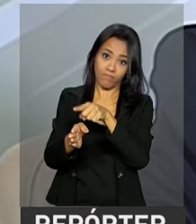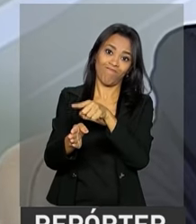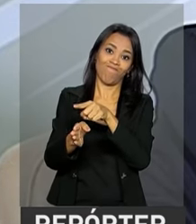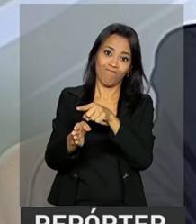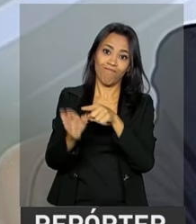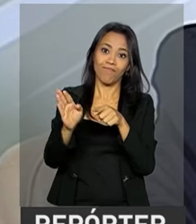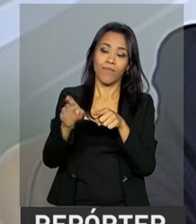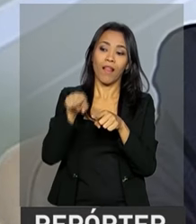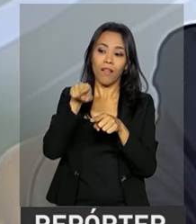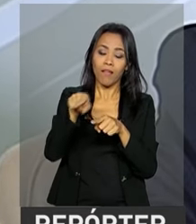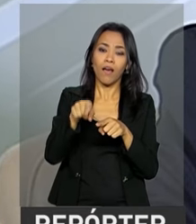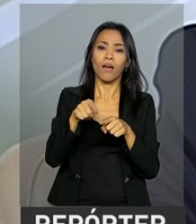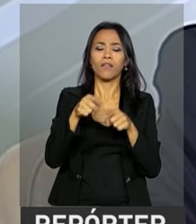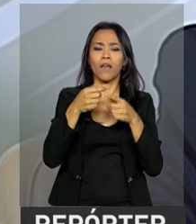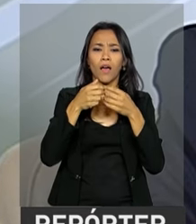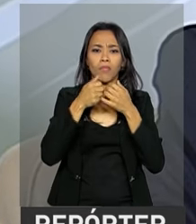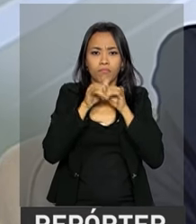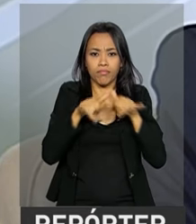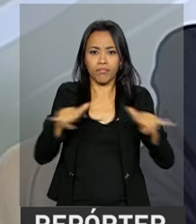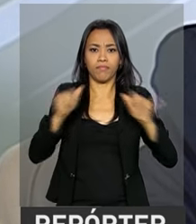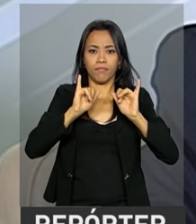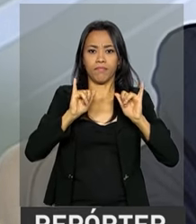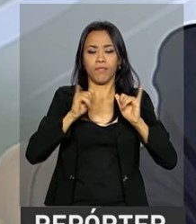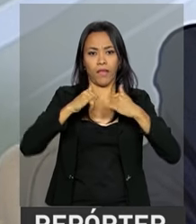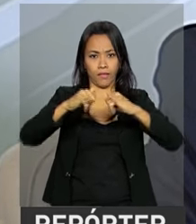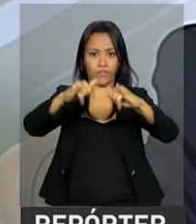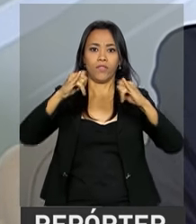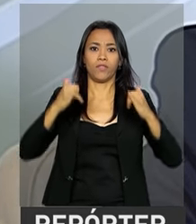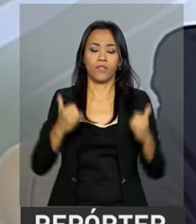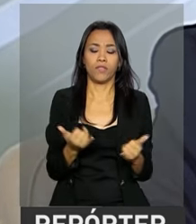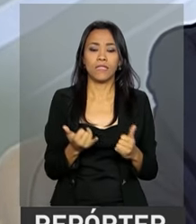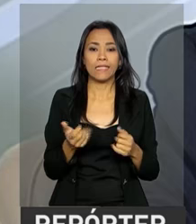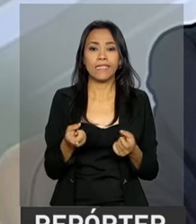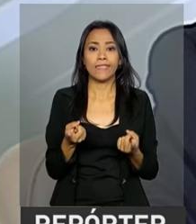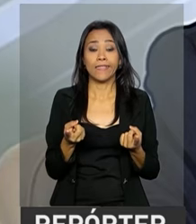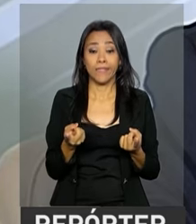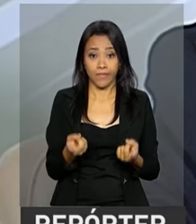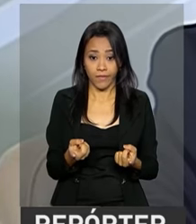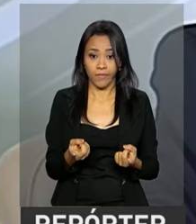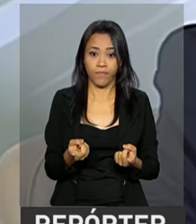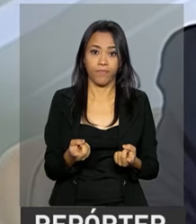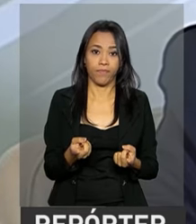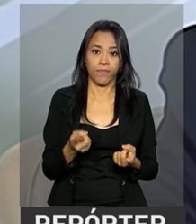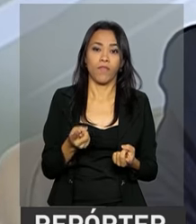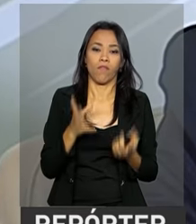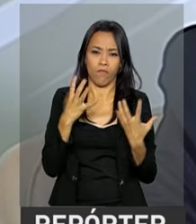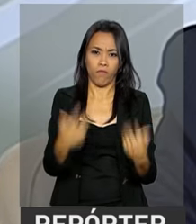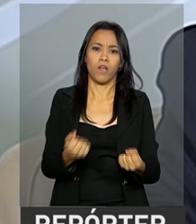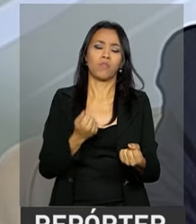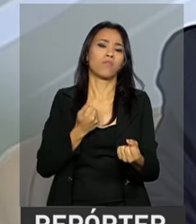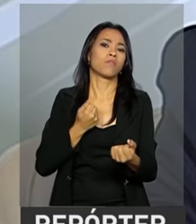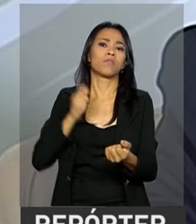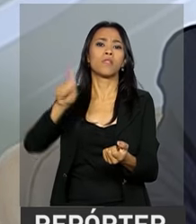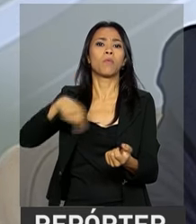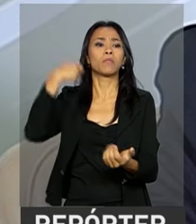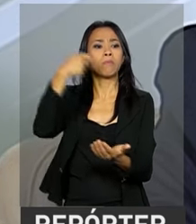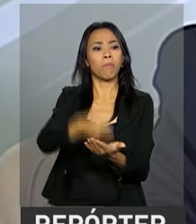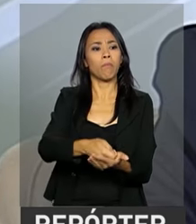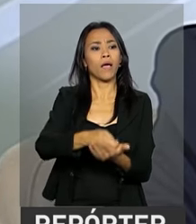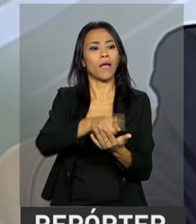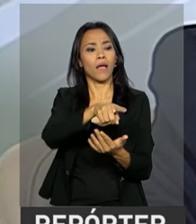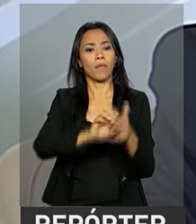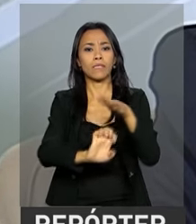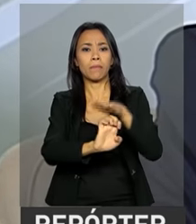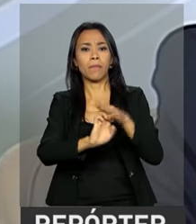das geradoras a energia, né, e pagaremos para as distribuidoras locais apenas